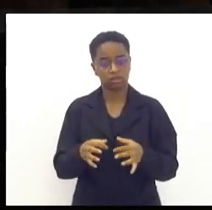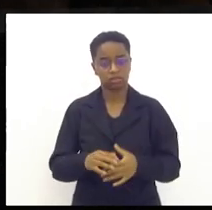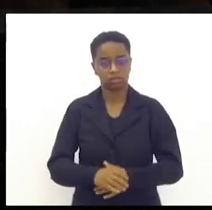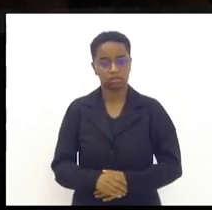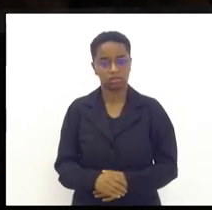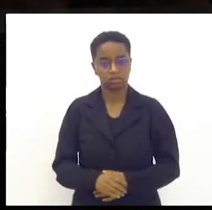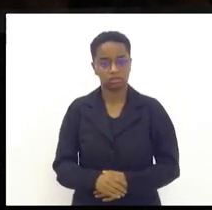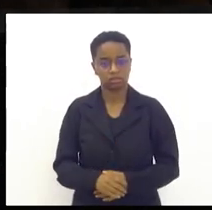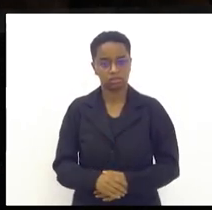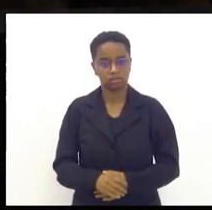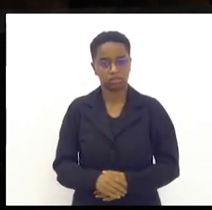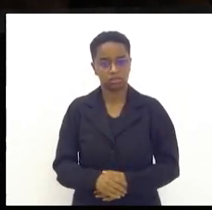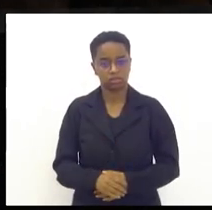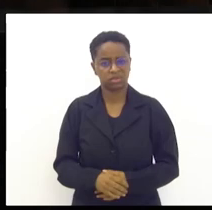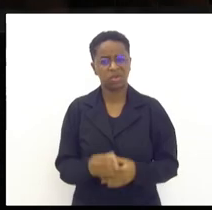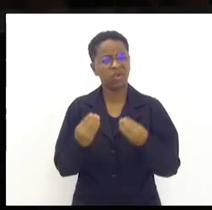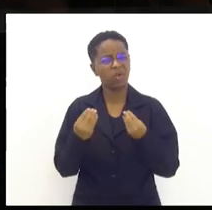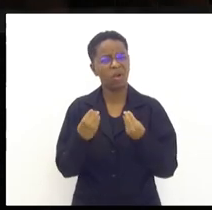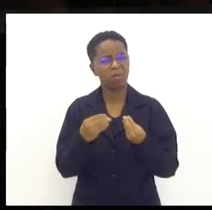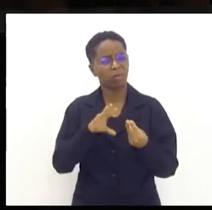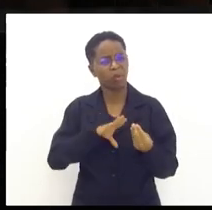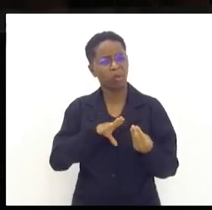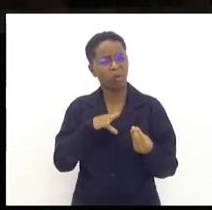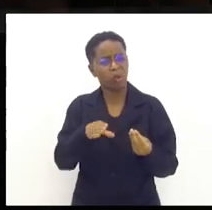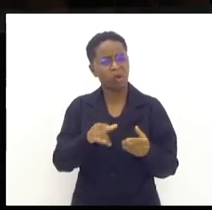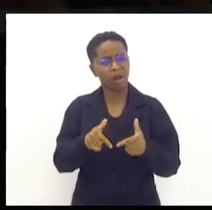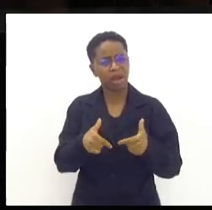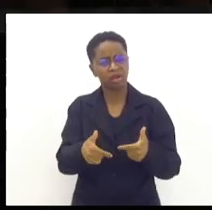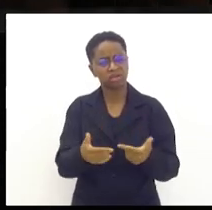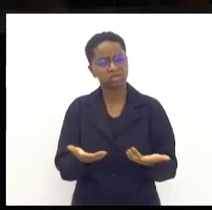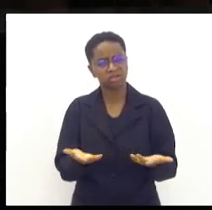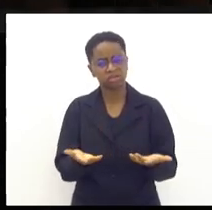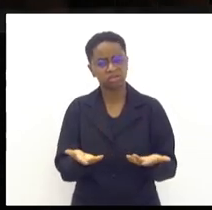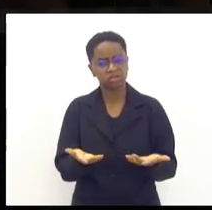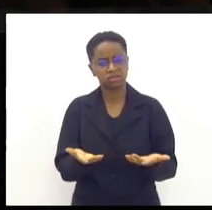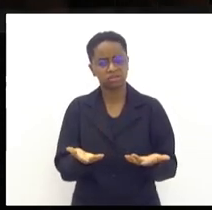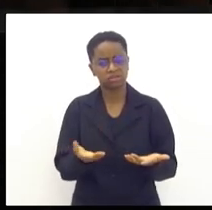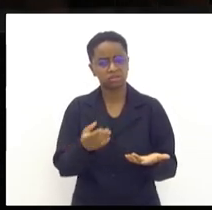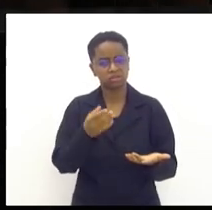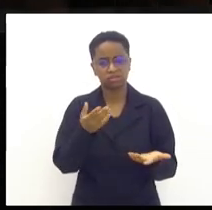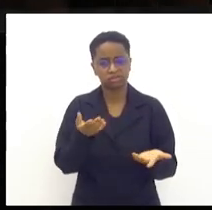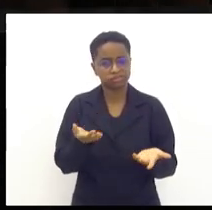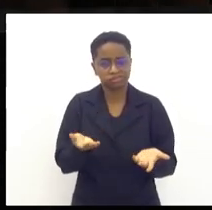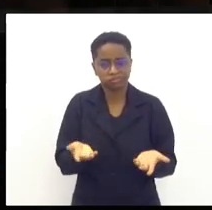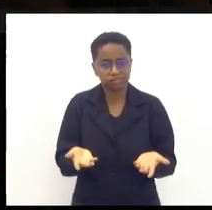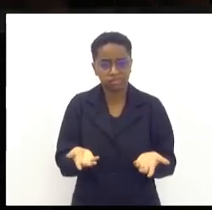É de uma audácia, deputado Valdaceasa, absolutamente